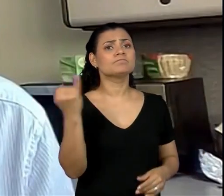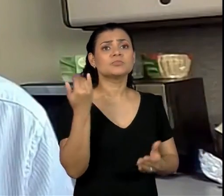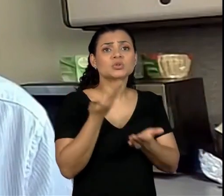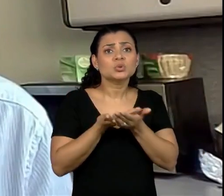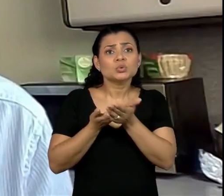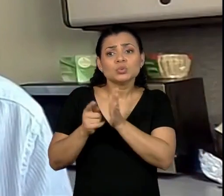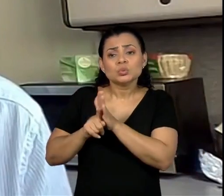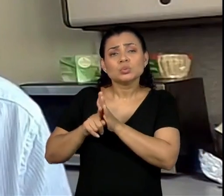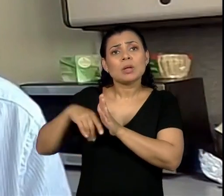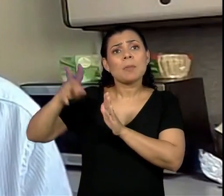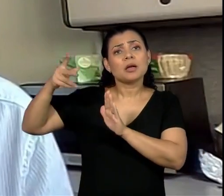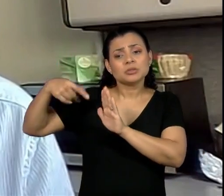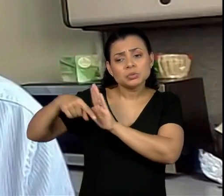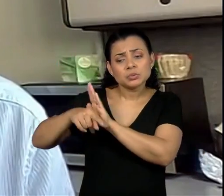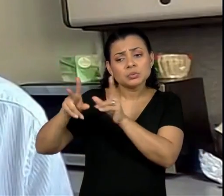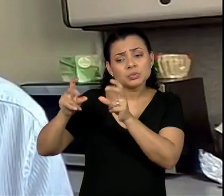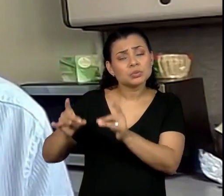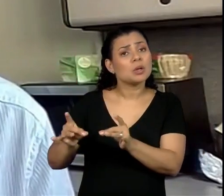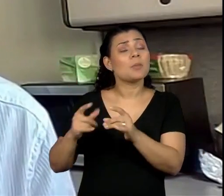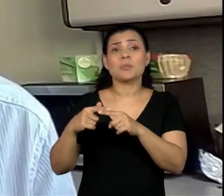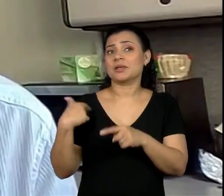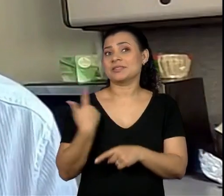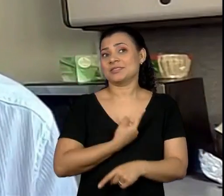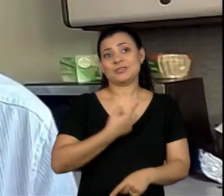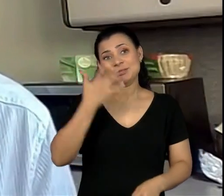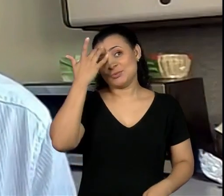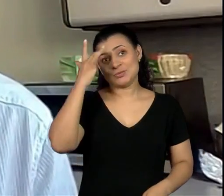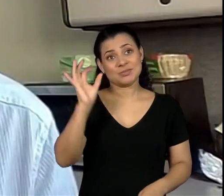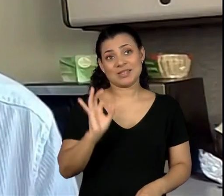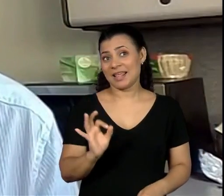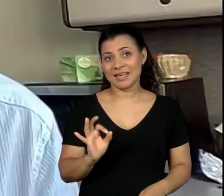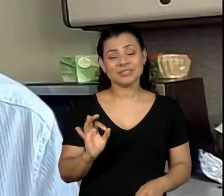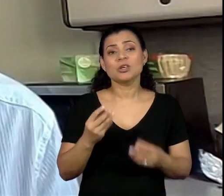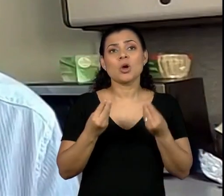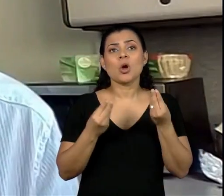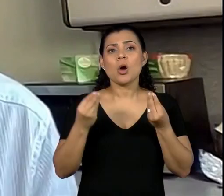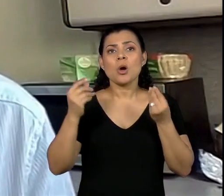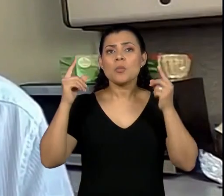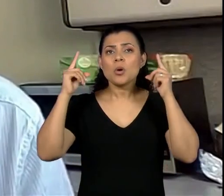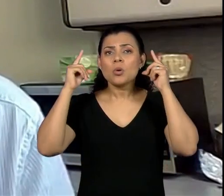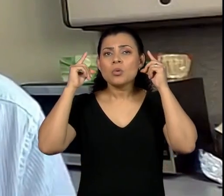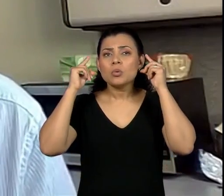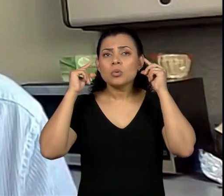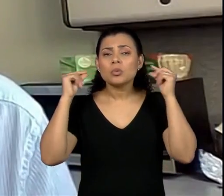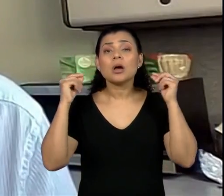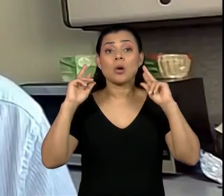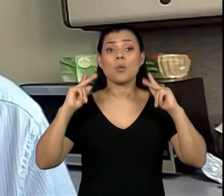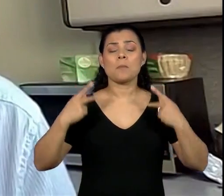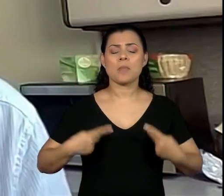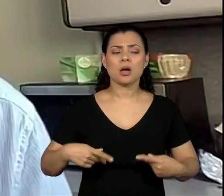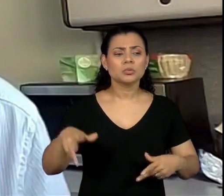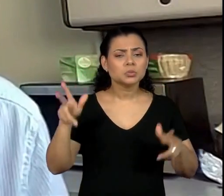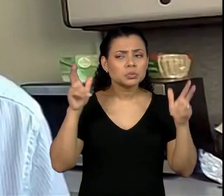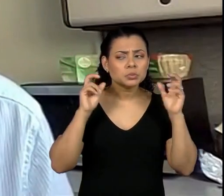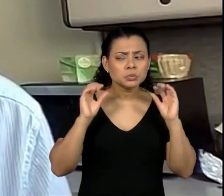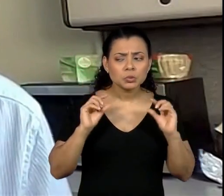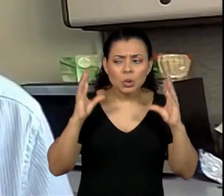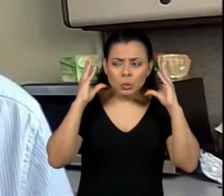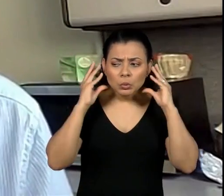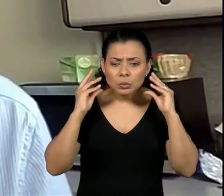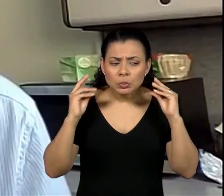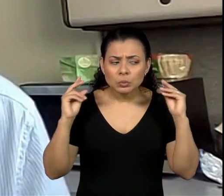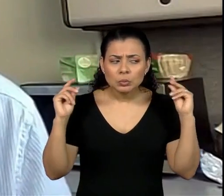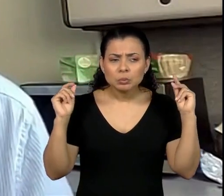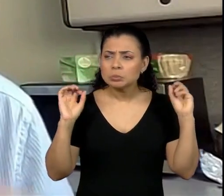estudar mais, porque a gente não entende muito bem como se dá esse mecanismo de perda de audição de alta frequência em humanos. Então, a gente também espera que, estudando